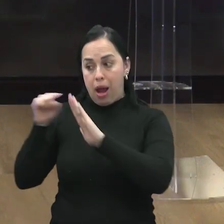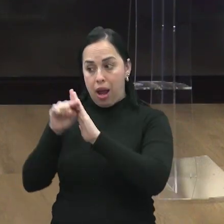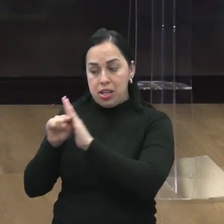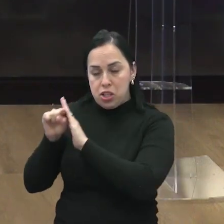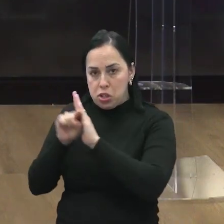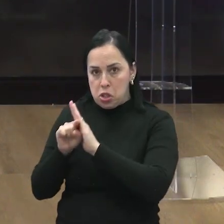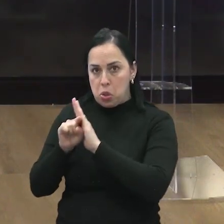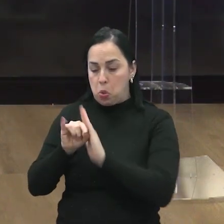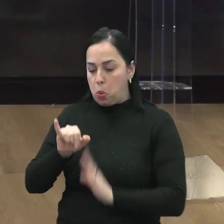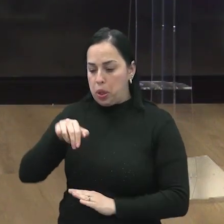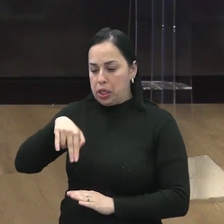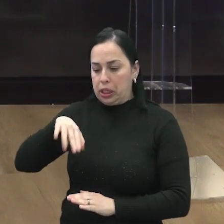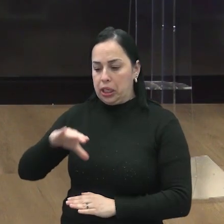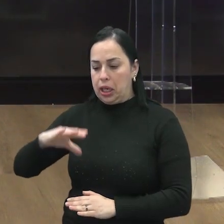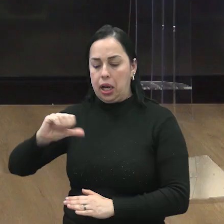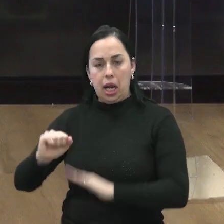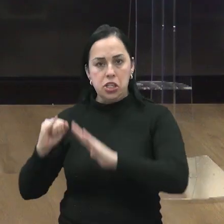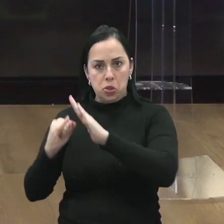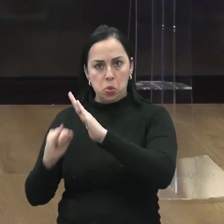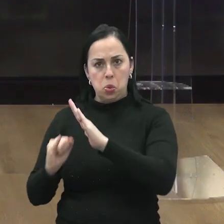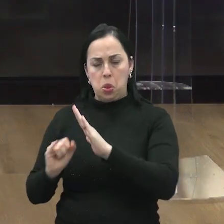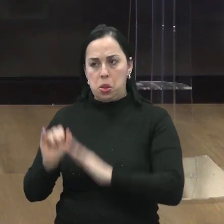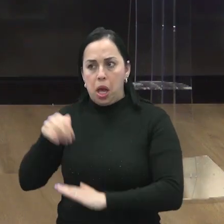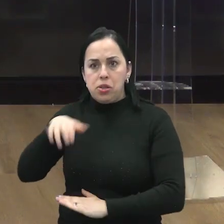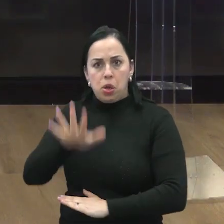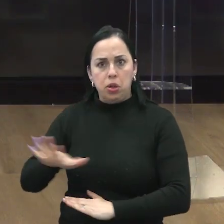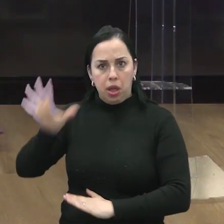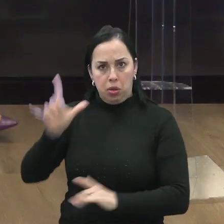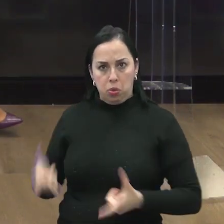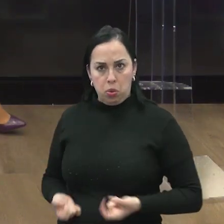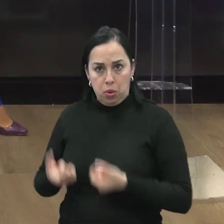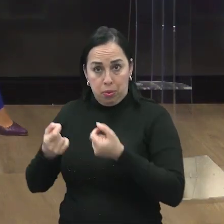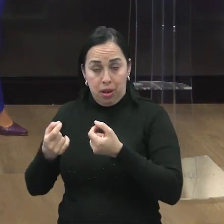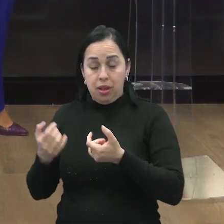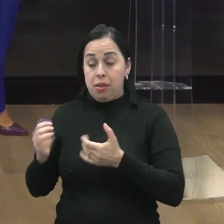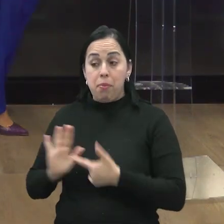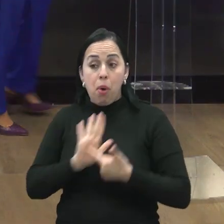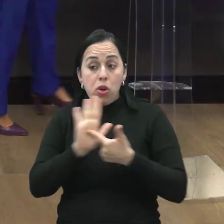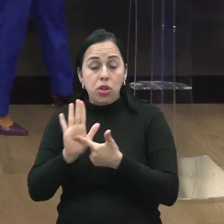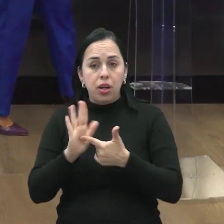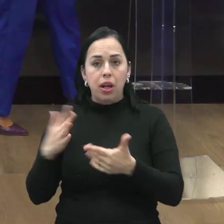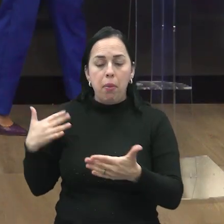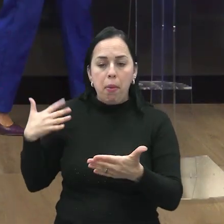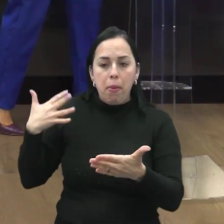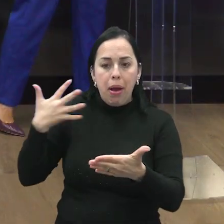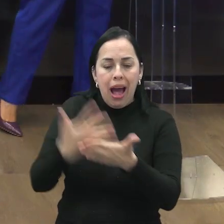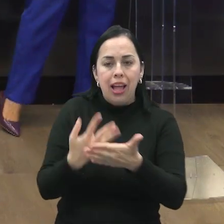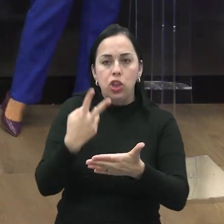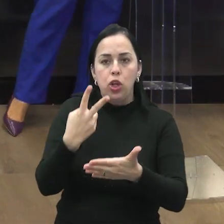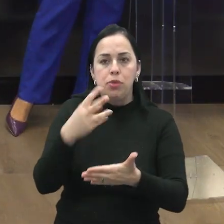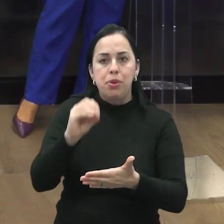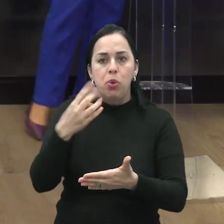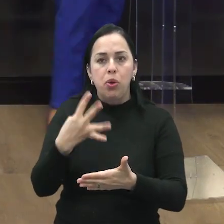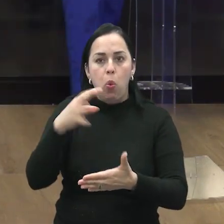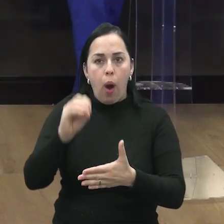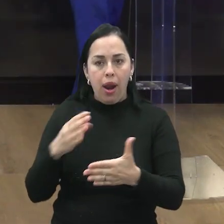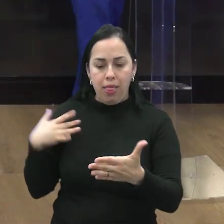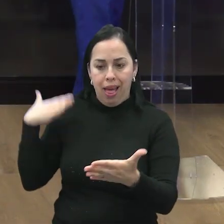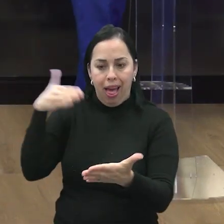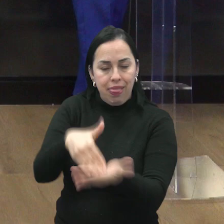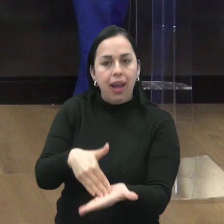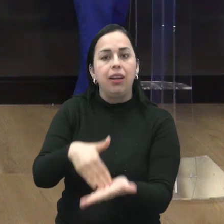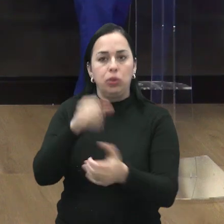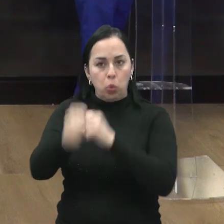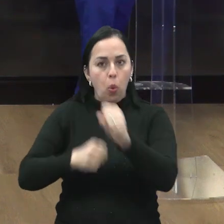Estimativas do INCA, o Instituto Nacional do Câncer, apontam que até 2040, 70 mil novos casos de